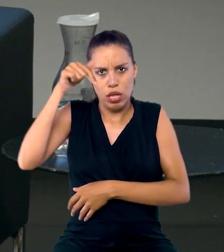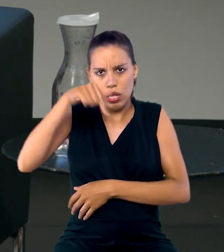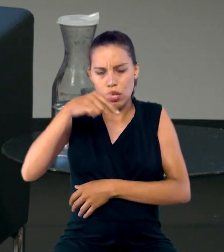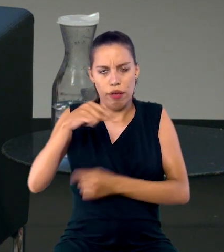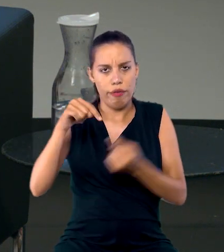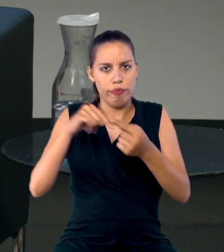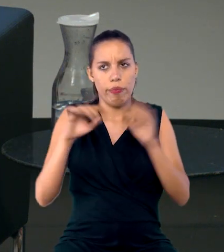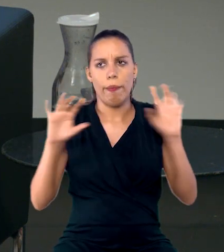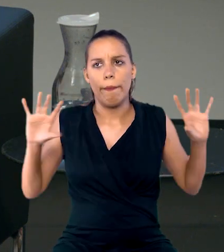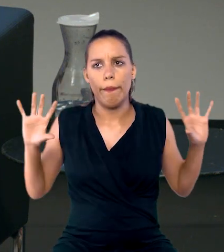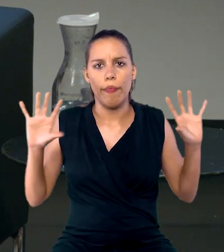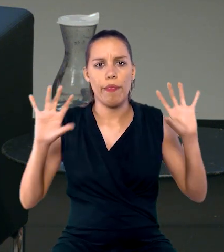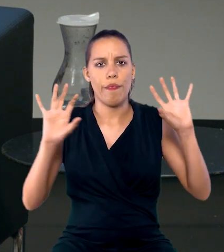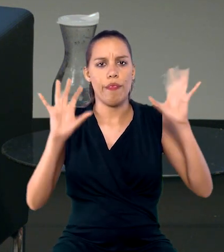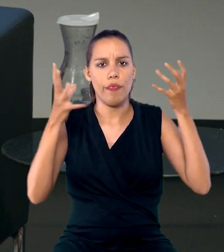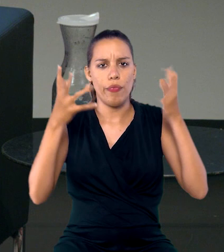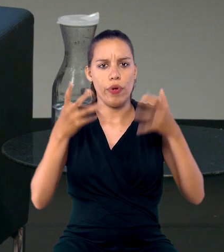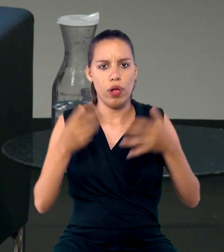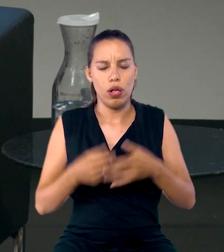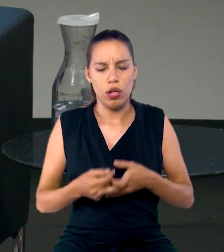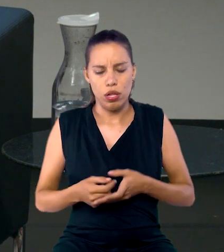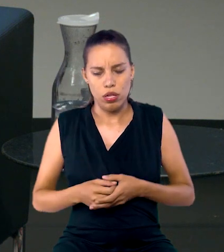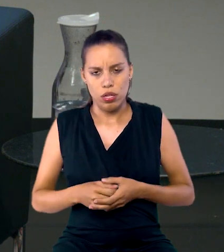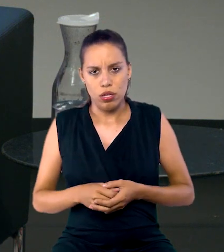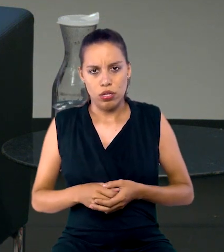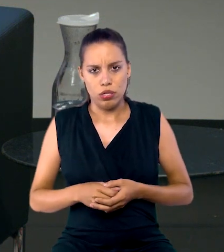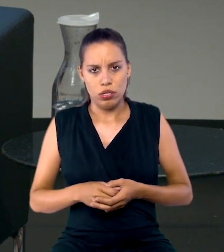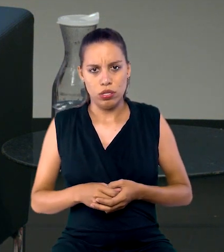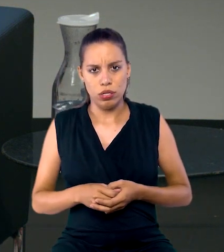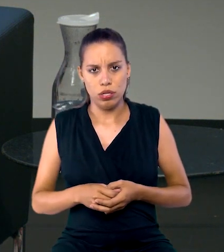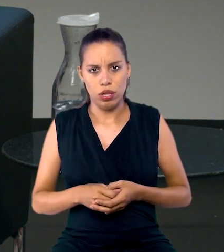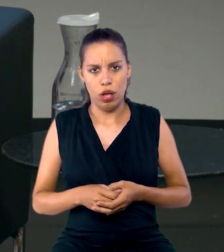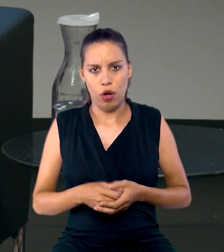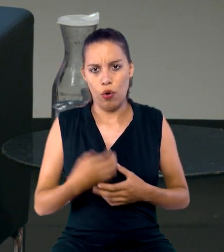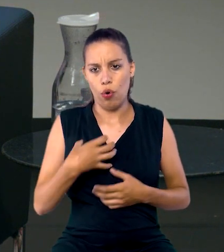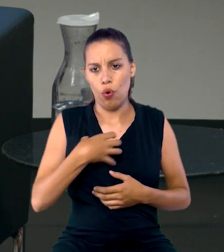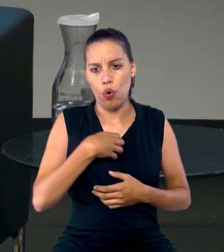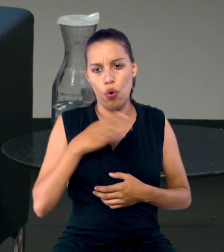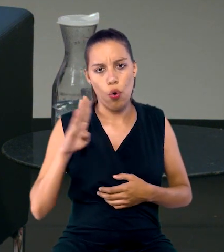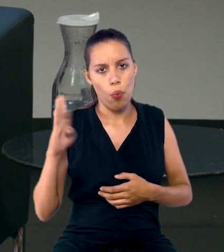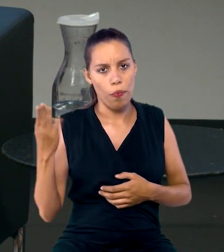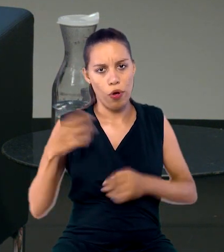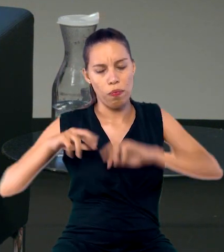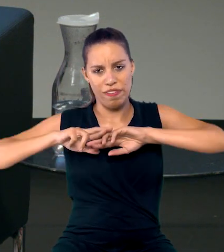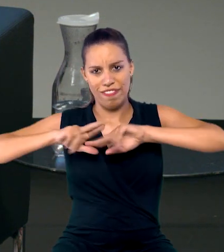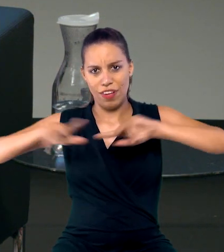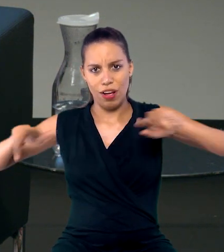Cerrado, Pampa, Caatinga são centros do mundo, a Mata Atlântica, todos os biomas.